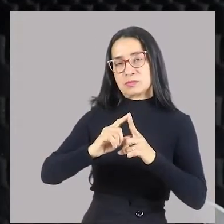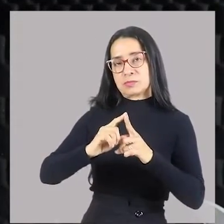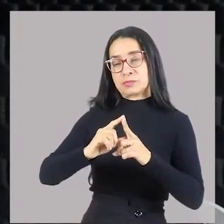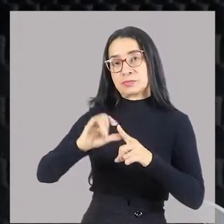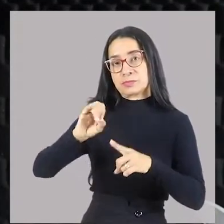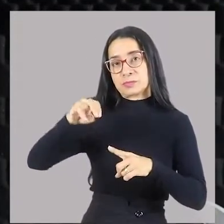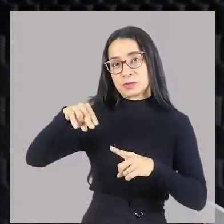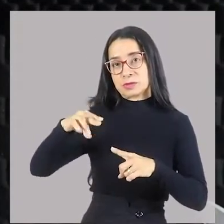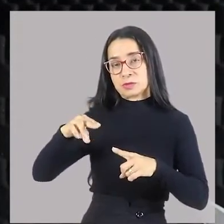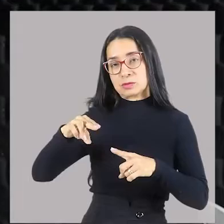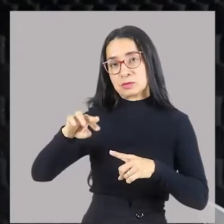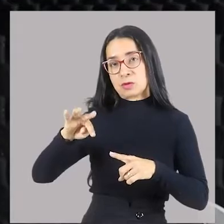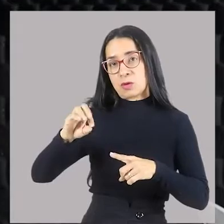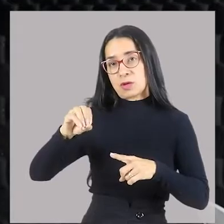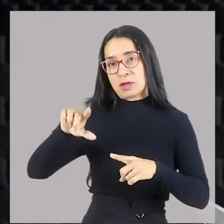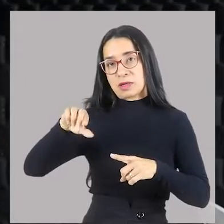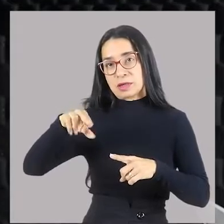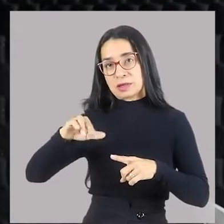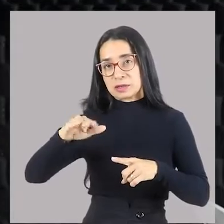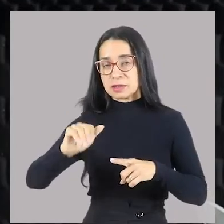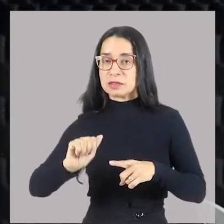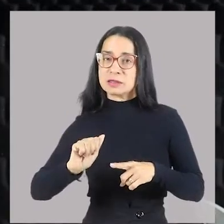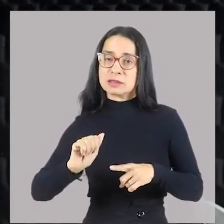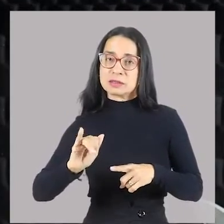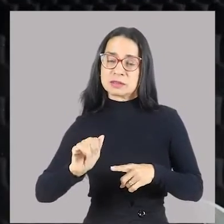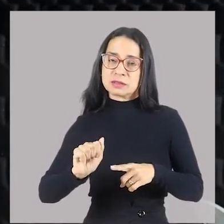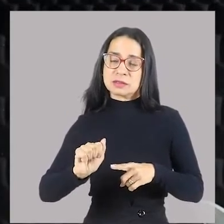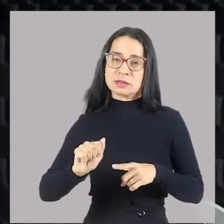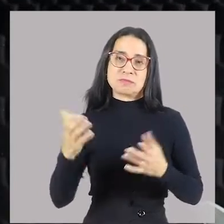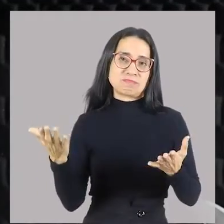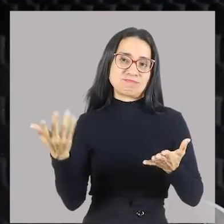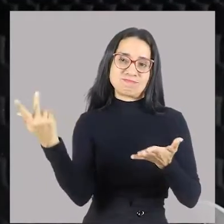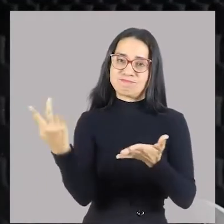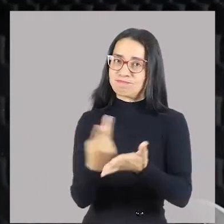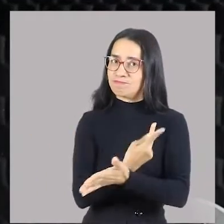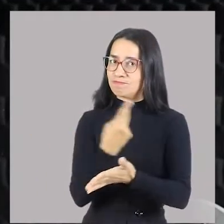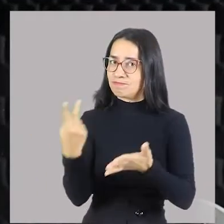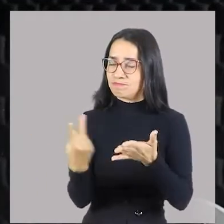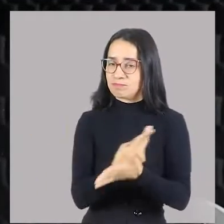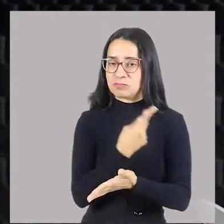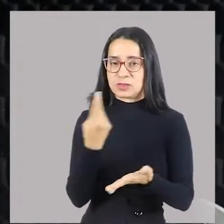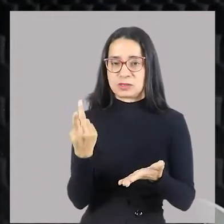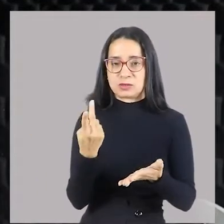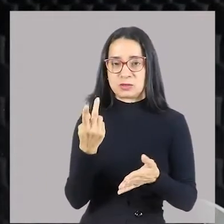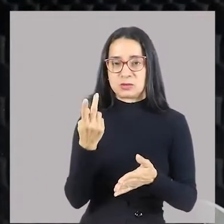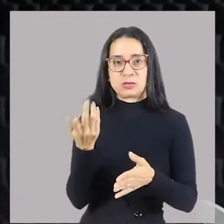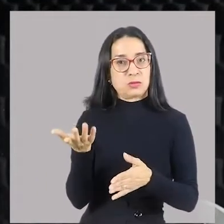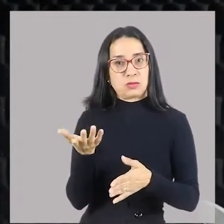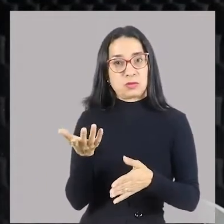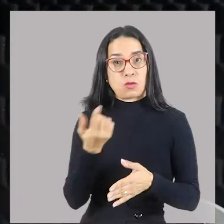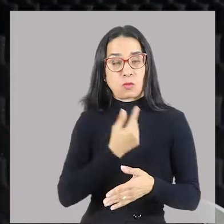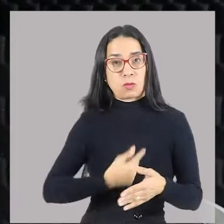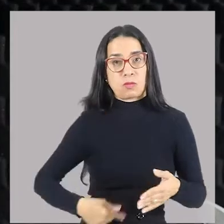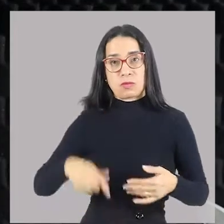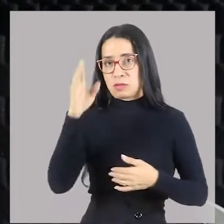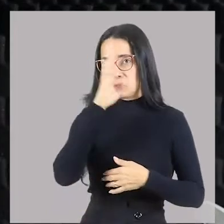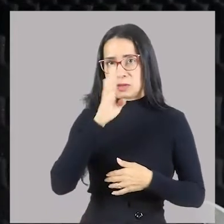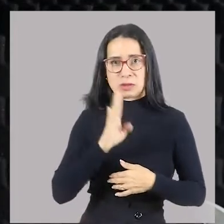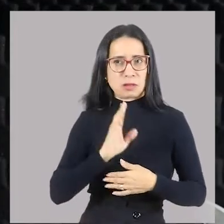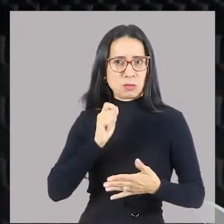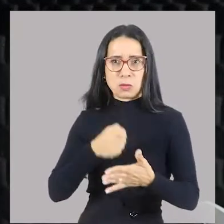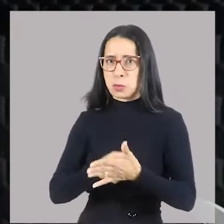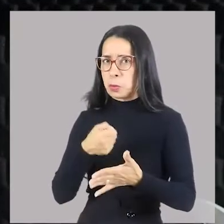de uma forma errada. O Estado brasileiro, ele não te obriga a você